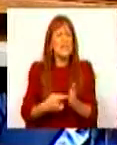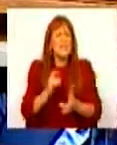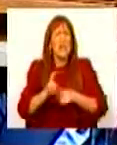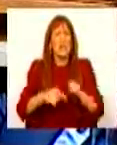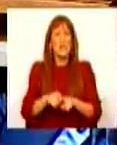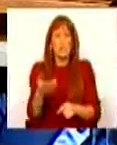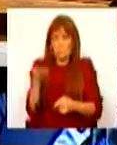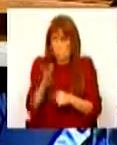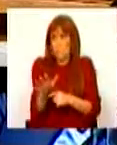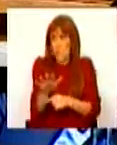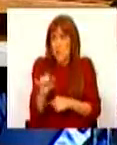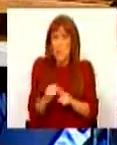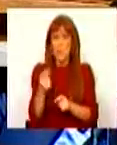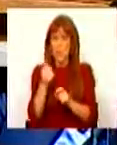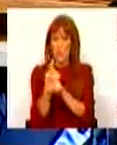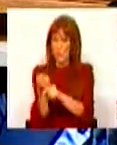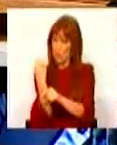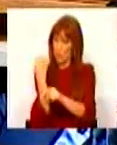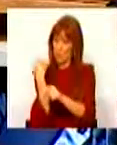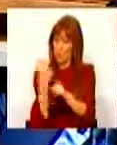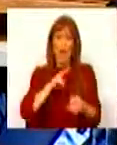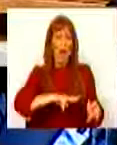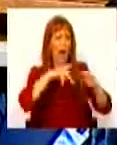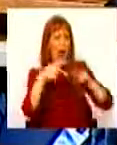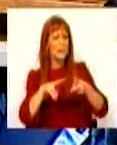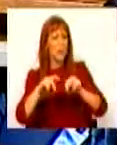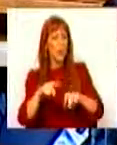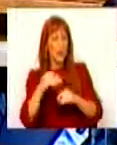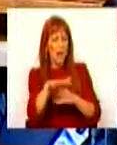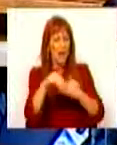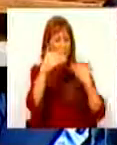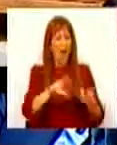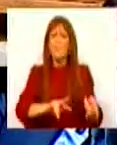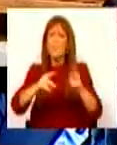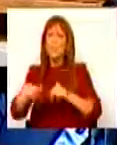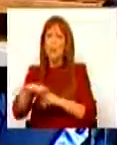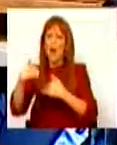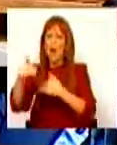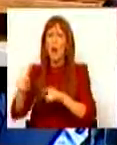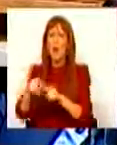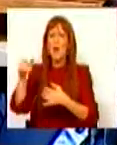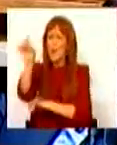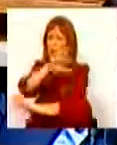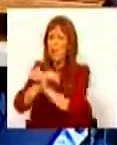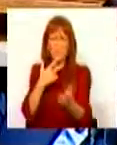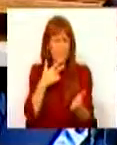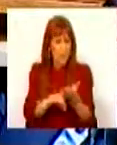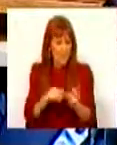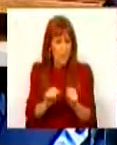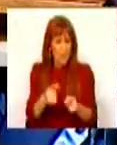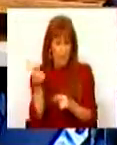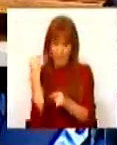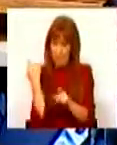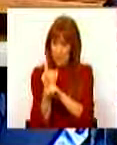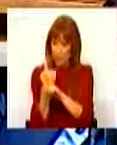necessidade, designadamente do ponto de vista de mercadorias, em alterar a atual bitola para a bitola europeia? Não é verdade que hoje, do ponto de vista de